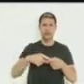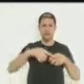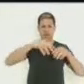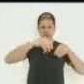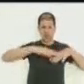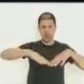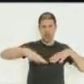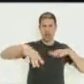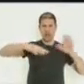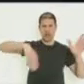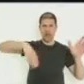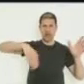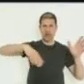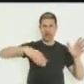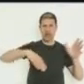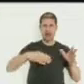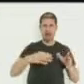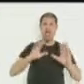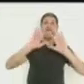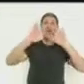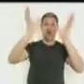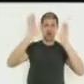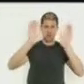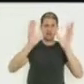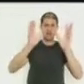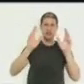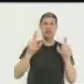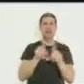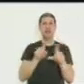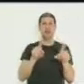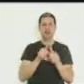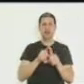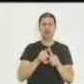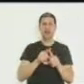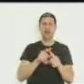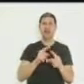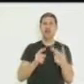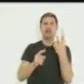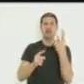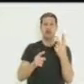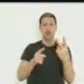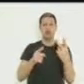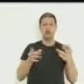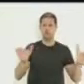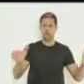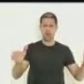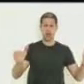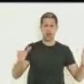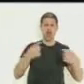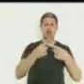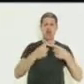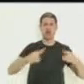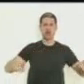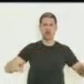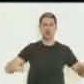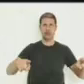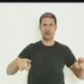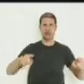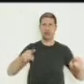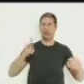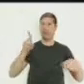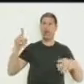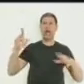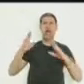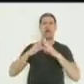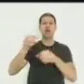Foi inaugurado também duas churrasqueiras doadas pela Casa de Construção Padovã,